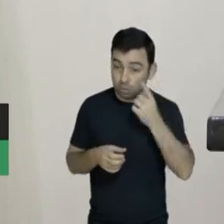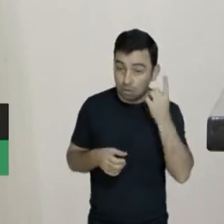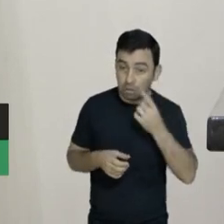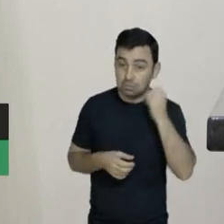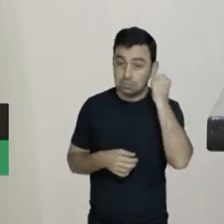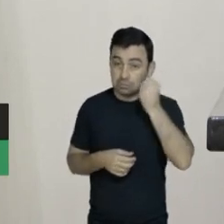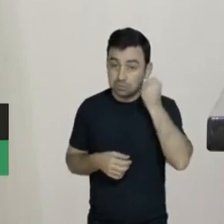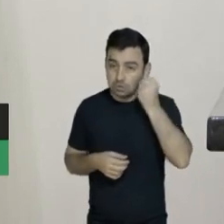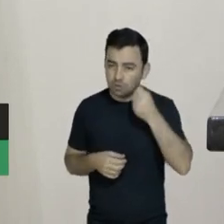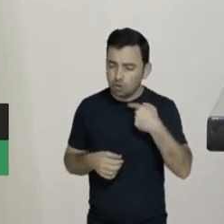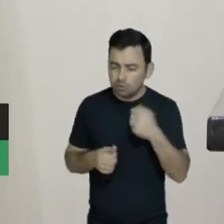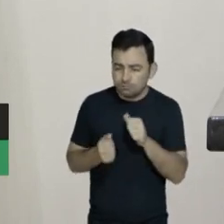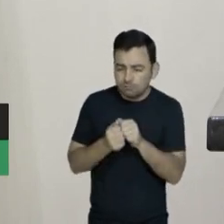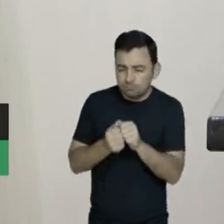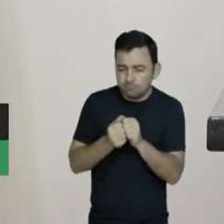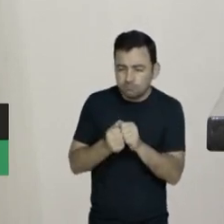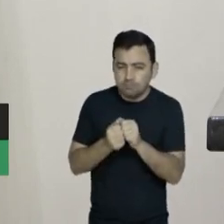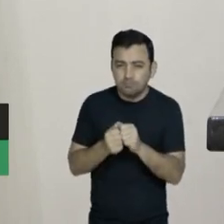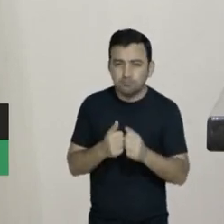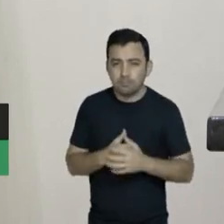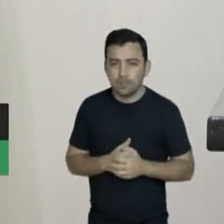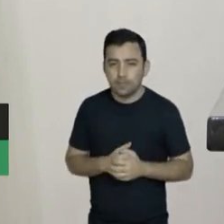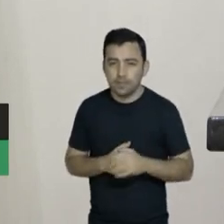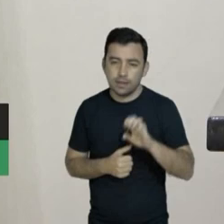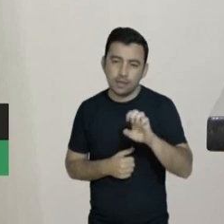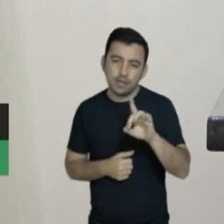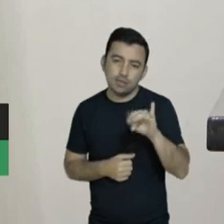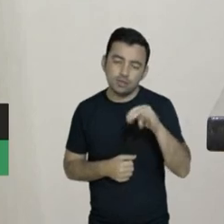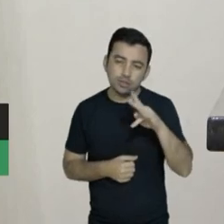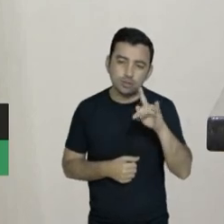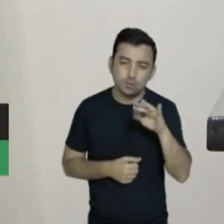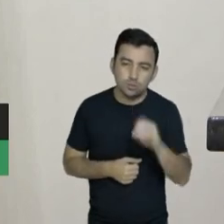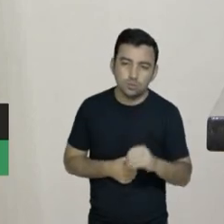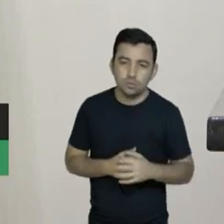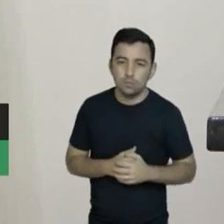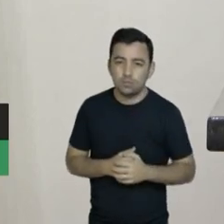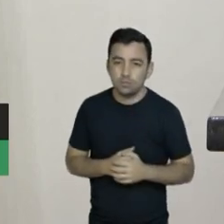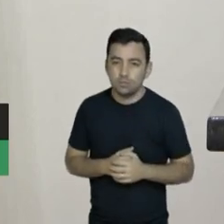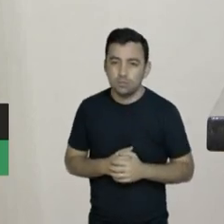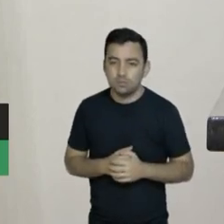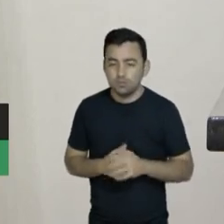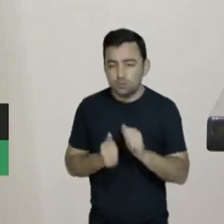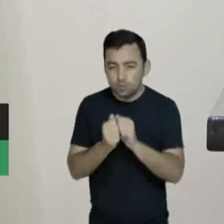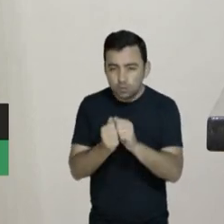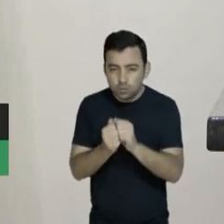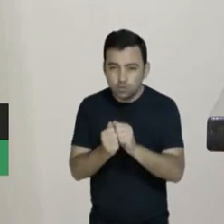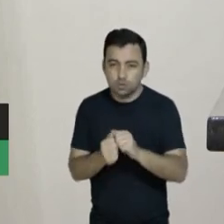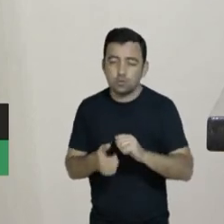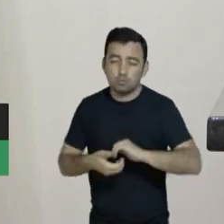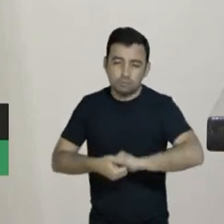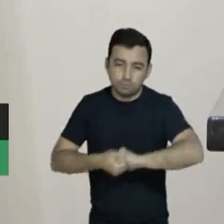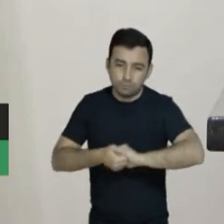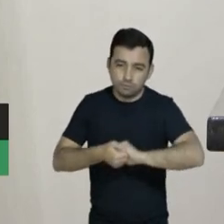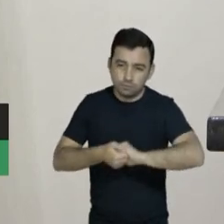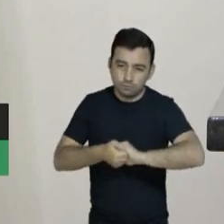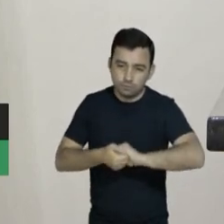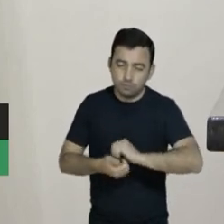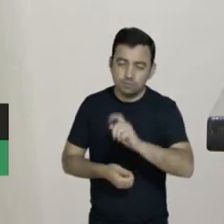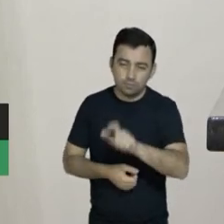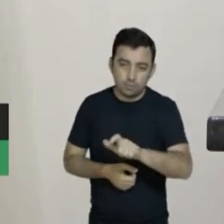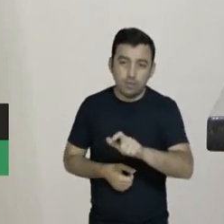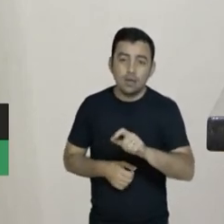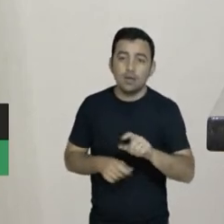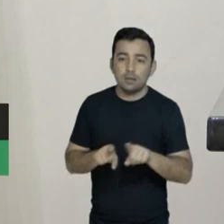nos aproximamos muito de Edinho Beijo de Oliveira, muito de Luiz Henrique da Silveira, muito